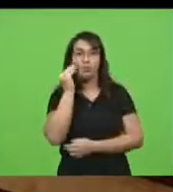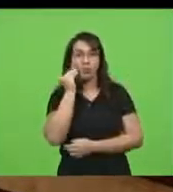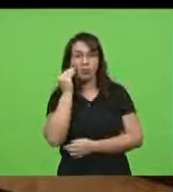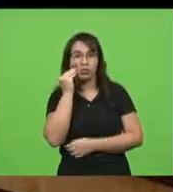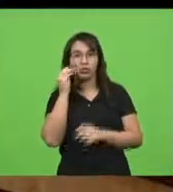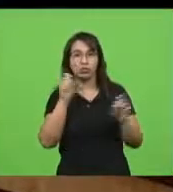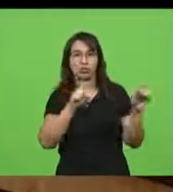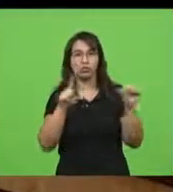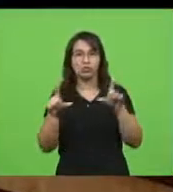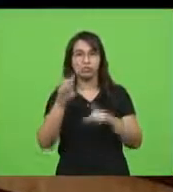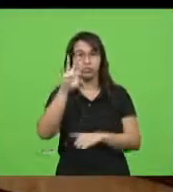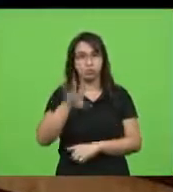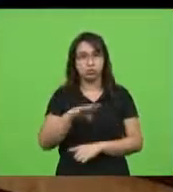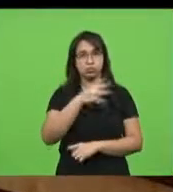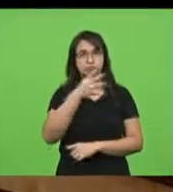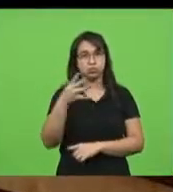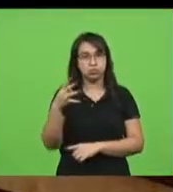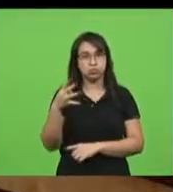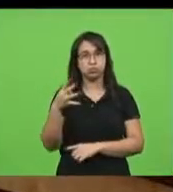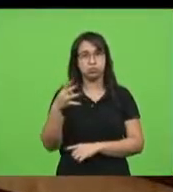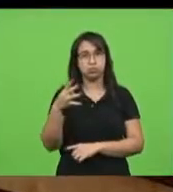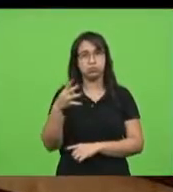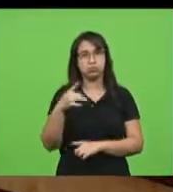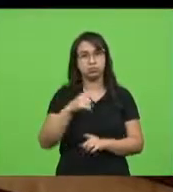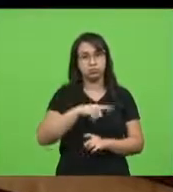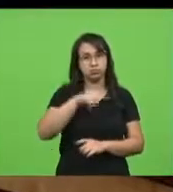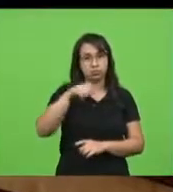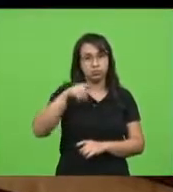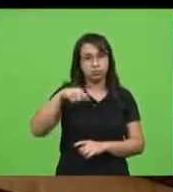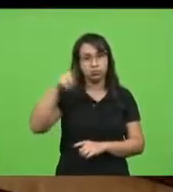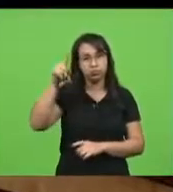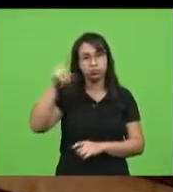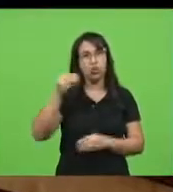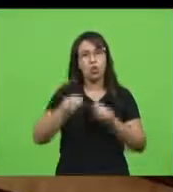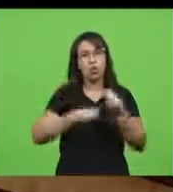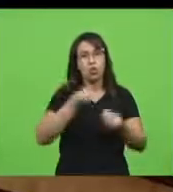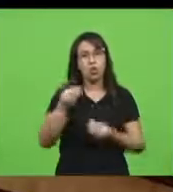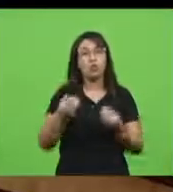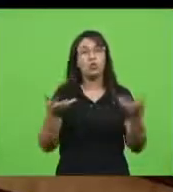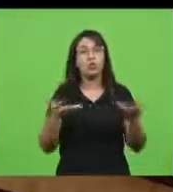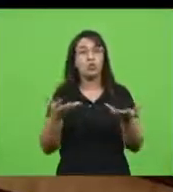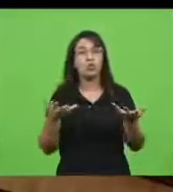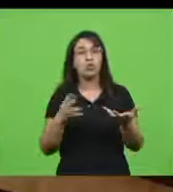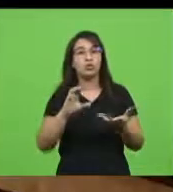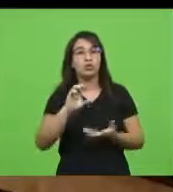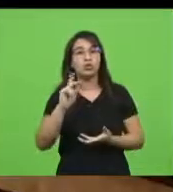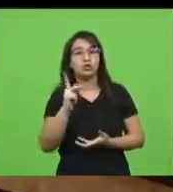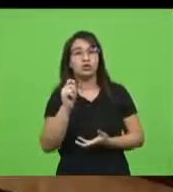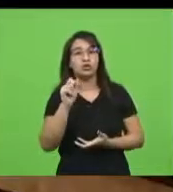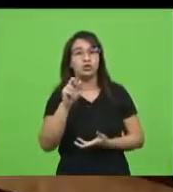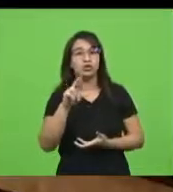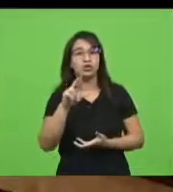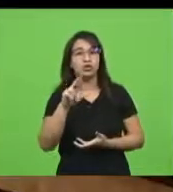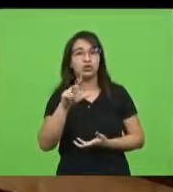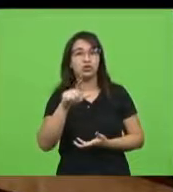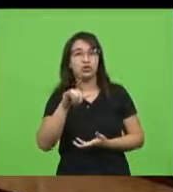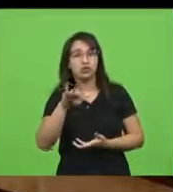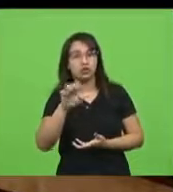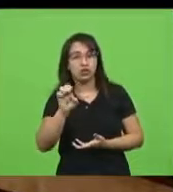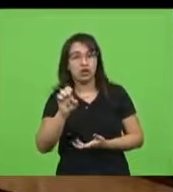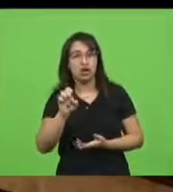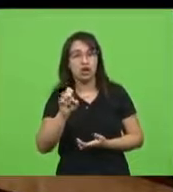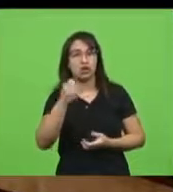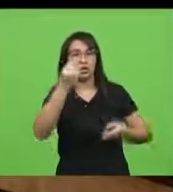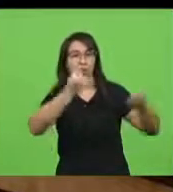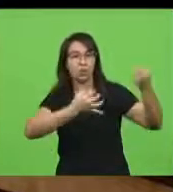em tela também. E hoje o secretário Charles Vieira discorreu sobre os critérios, o número